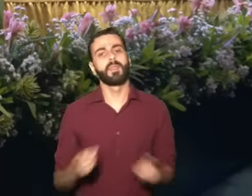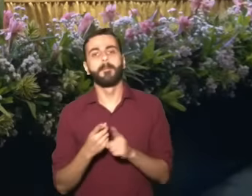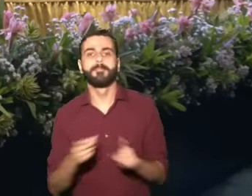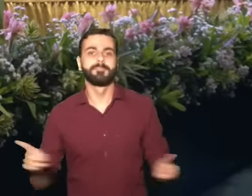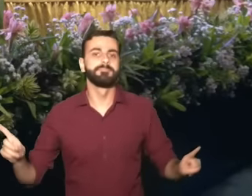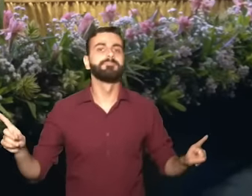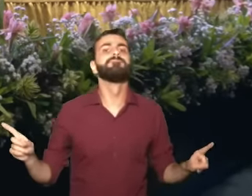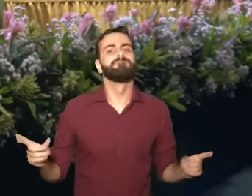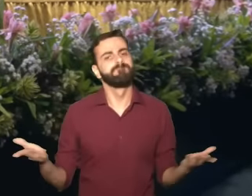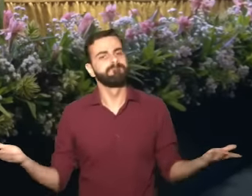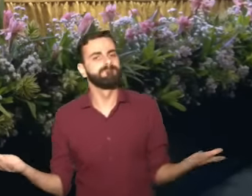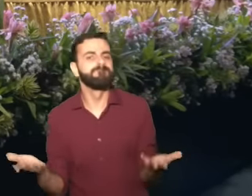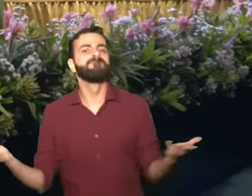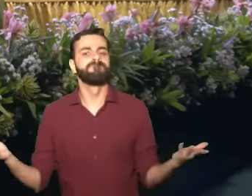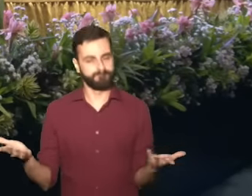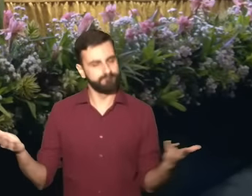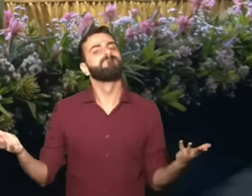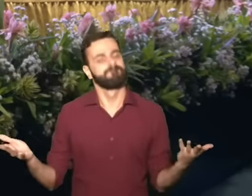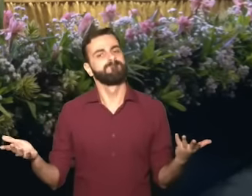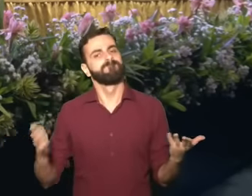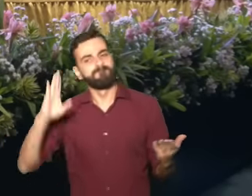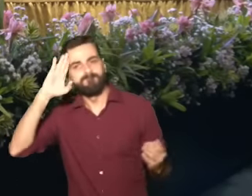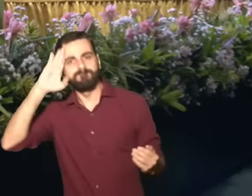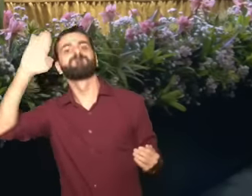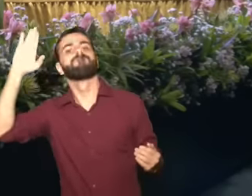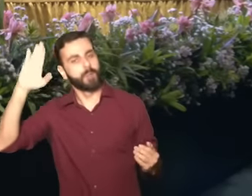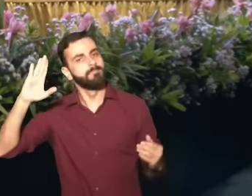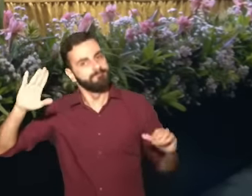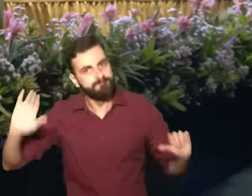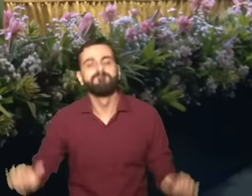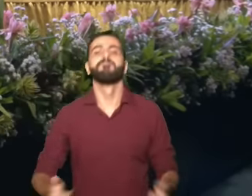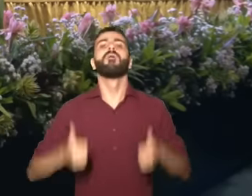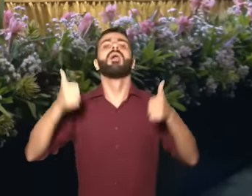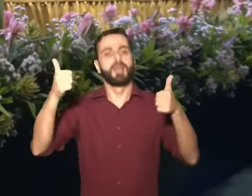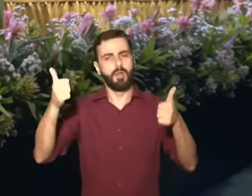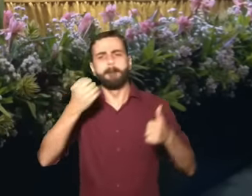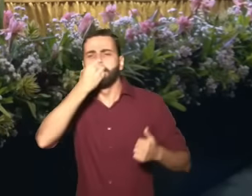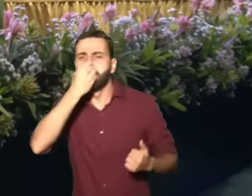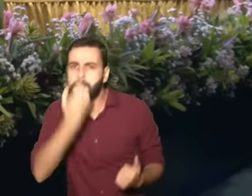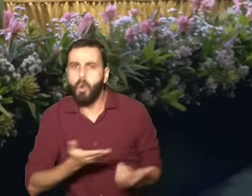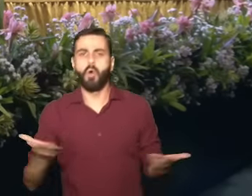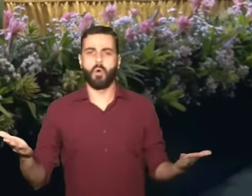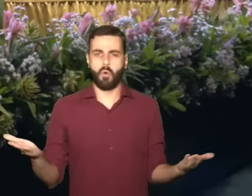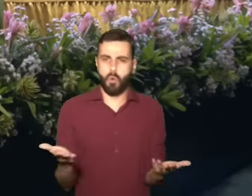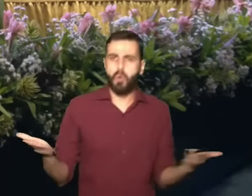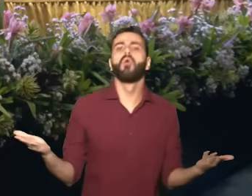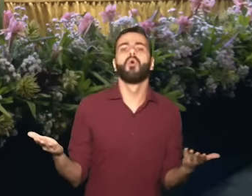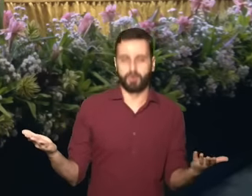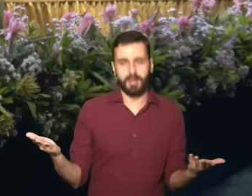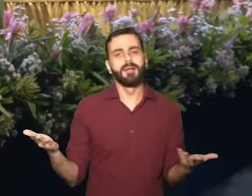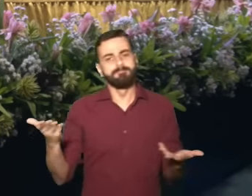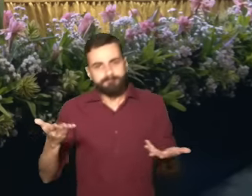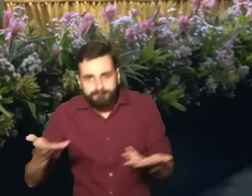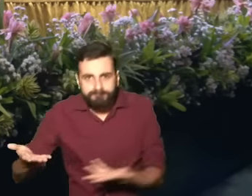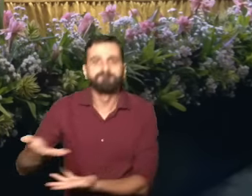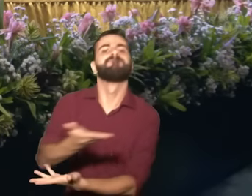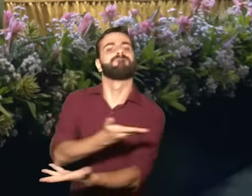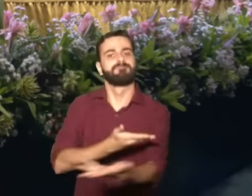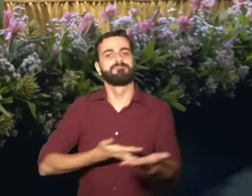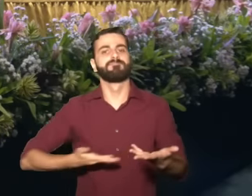Quero acordar do seu lado e encontrar qualquer babado. Vou ficar apaixonado no teu seio